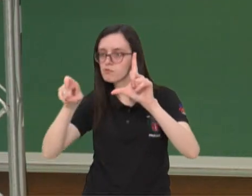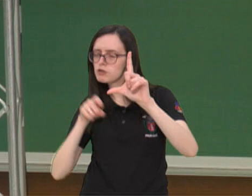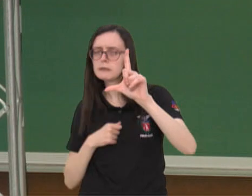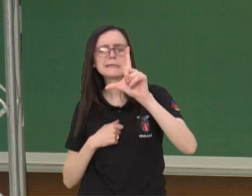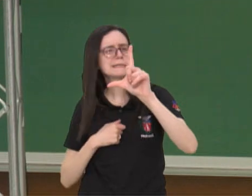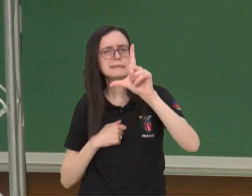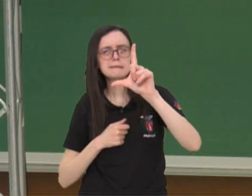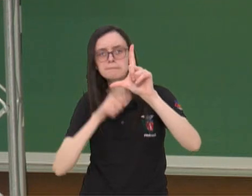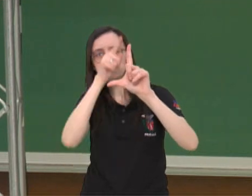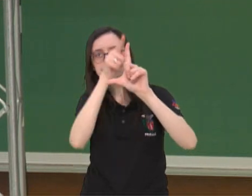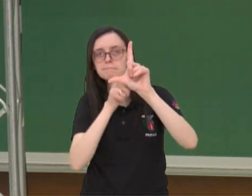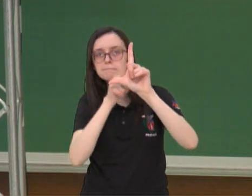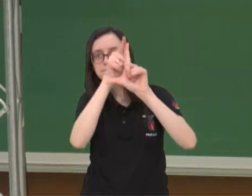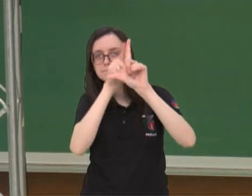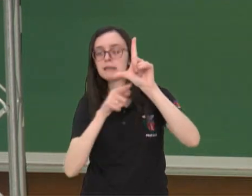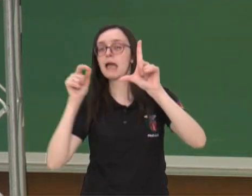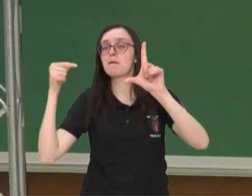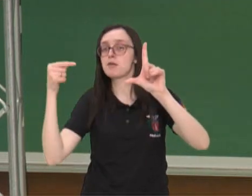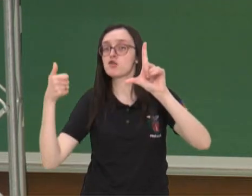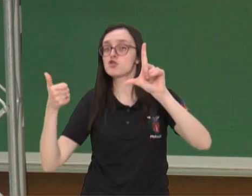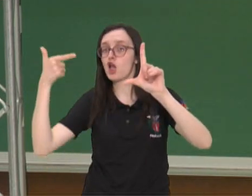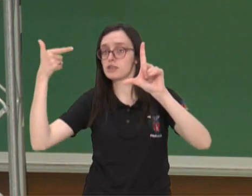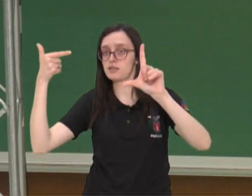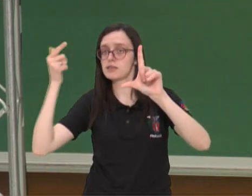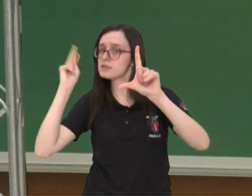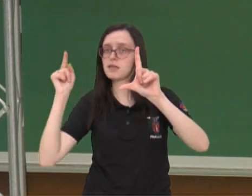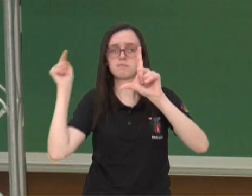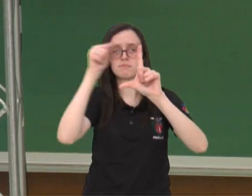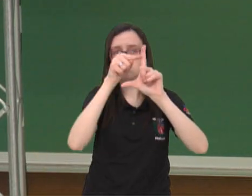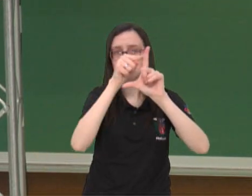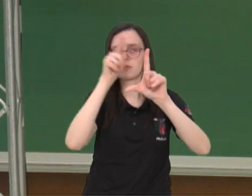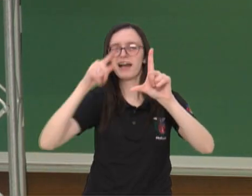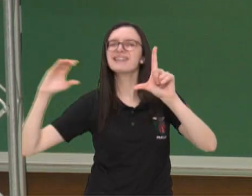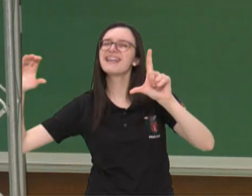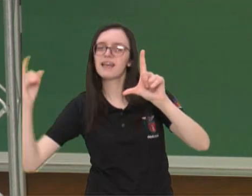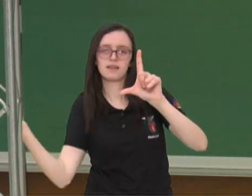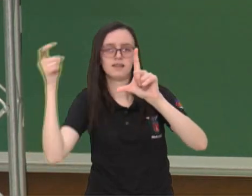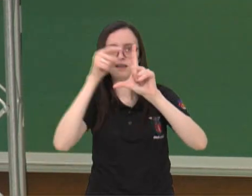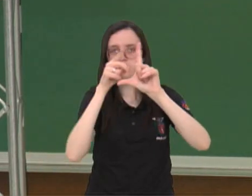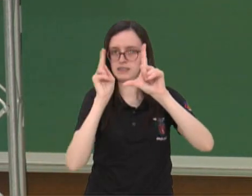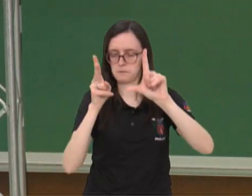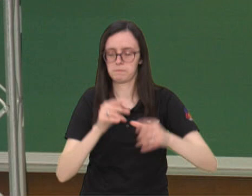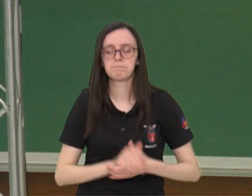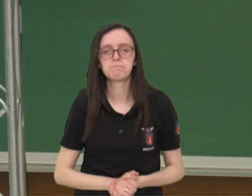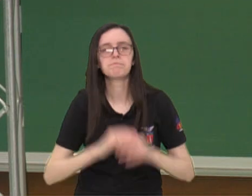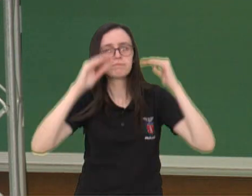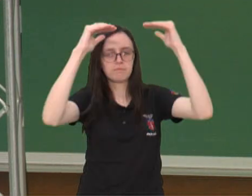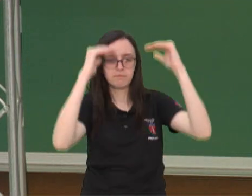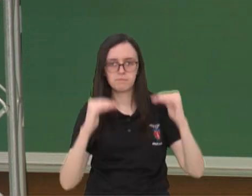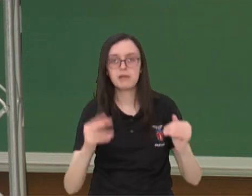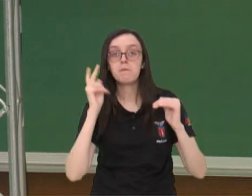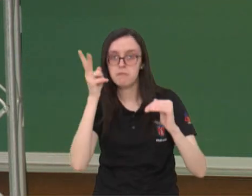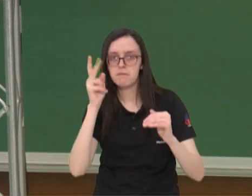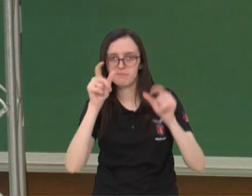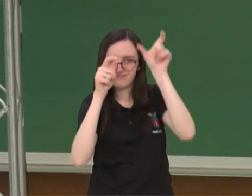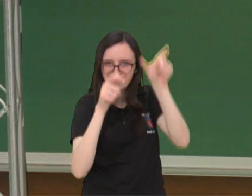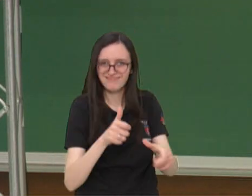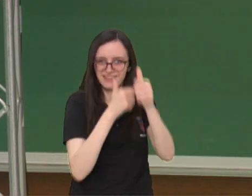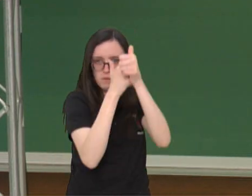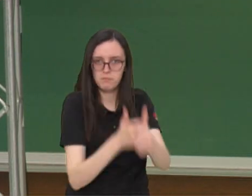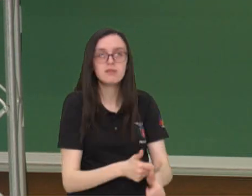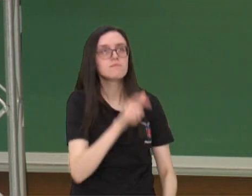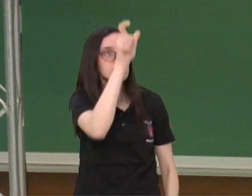termo dependente, né? Menos 12. Tudo isso para a função f. Aí mais abaixo, ainda do lado esquerdo da